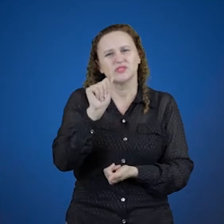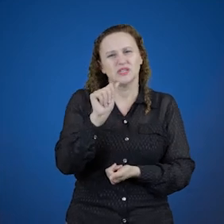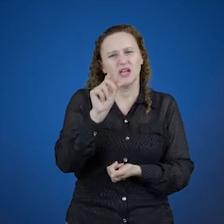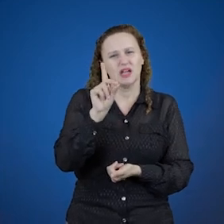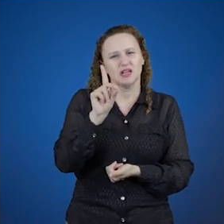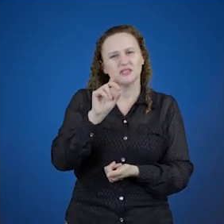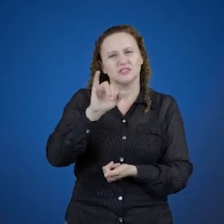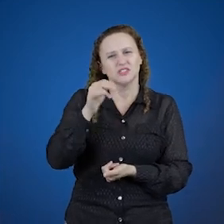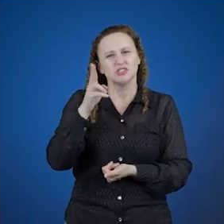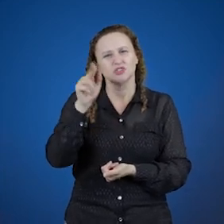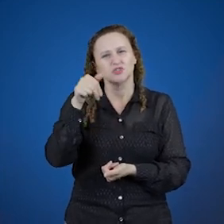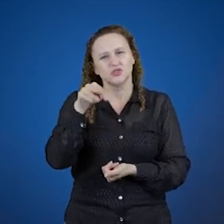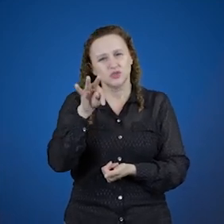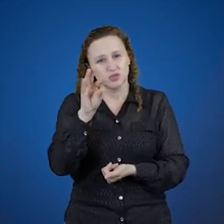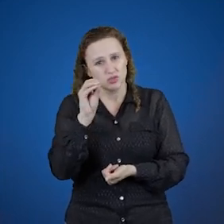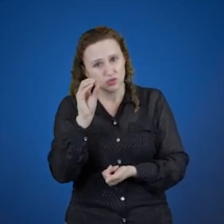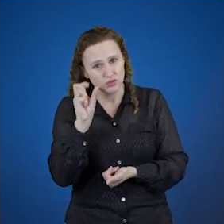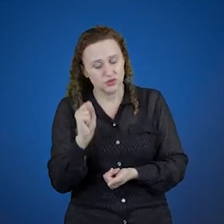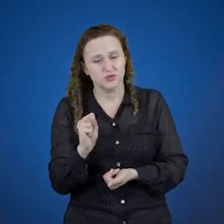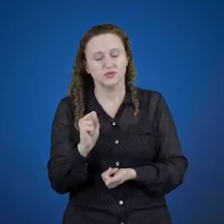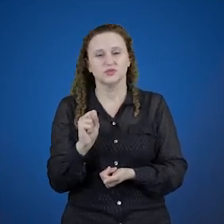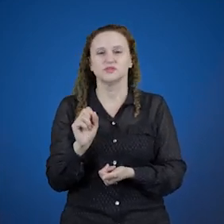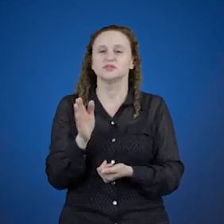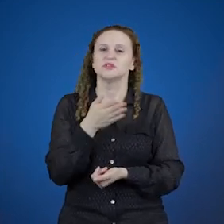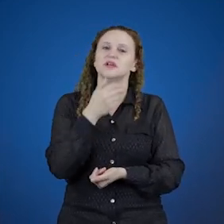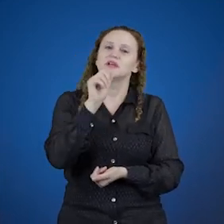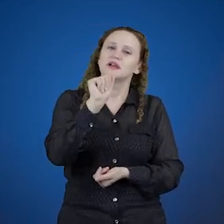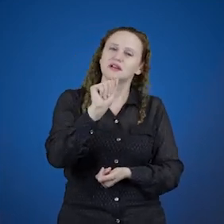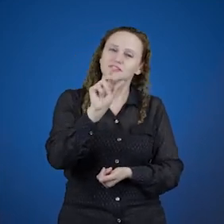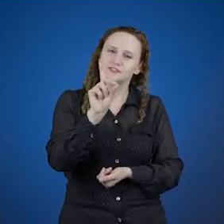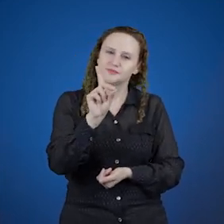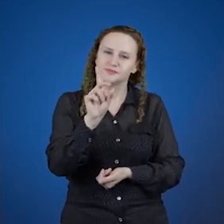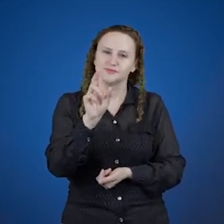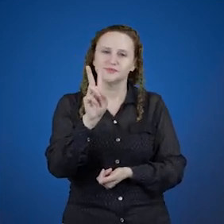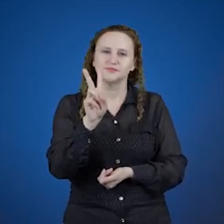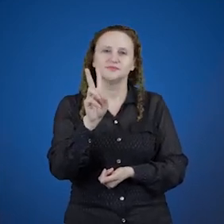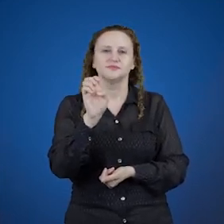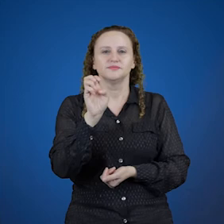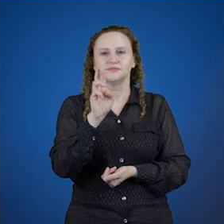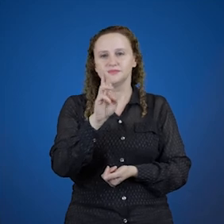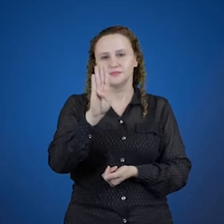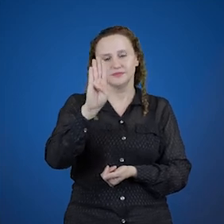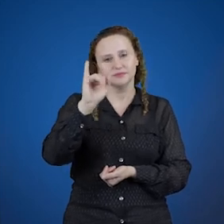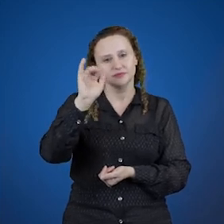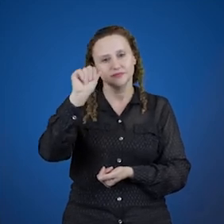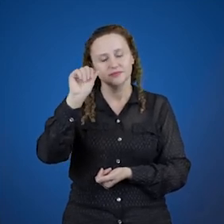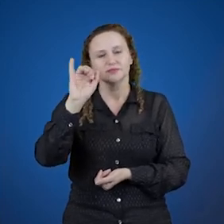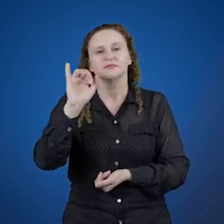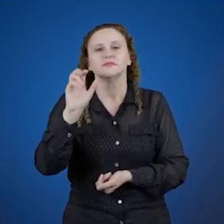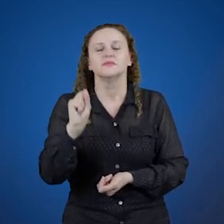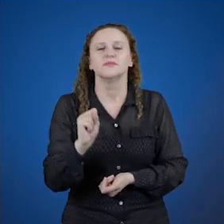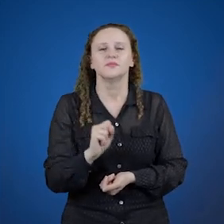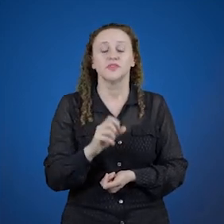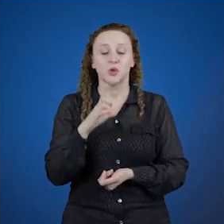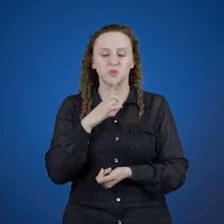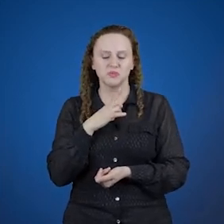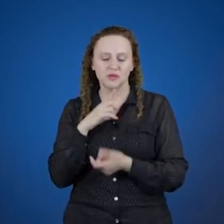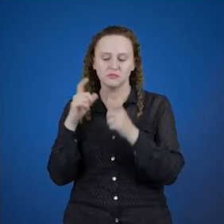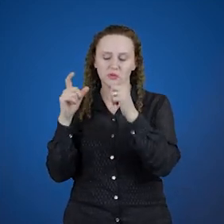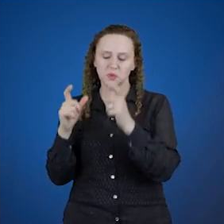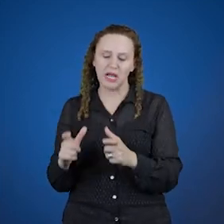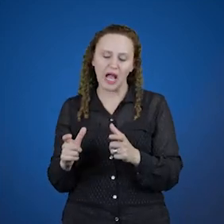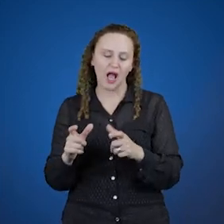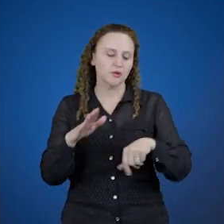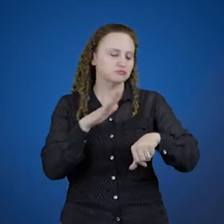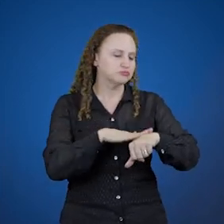adverbiais que existem na Língua Portuguesa e que não são poucos Observe eu tenho adjunto adverbial de lugar